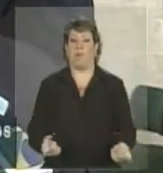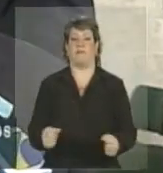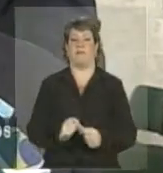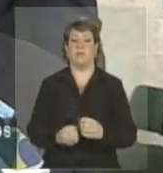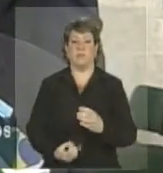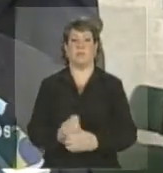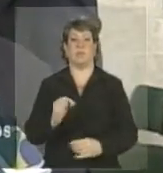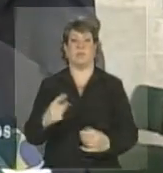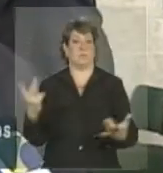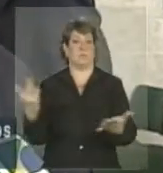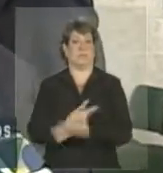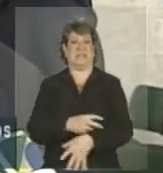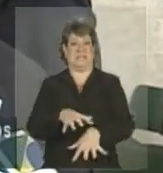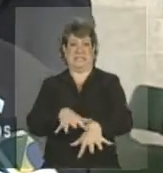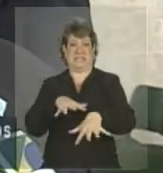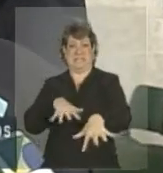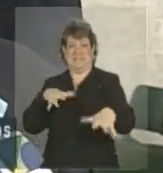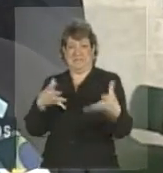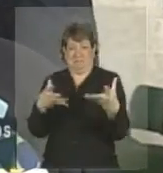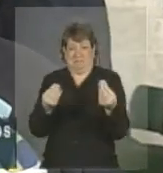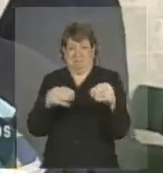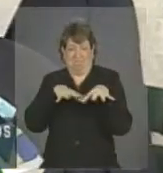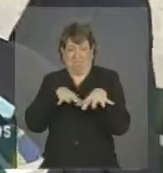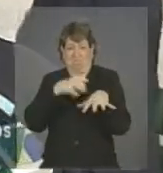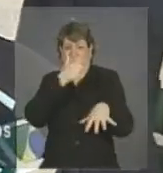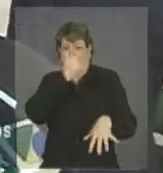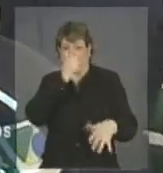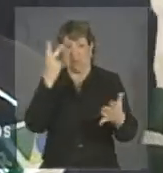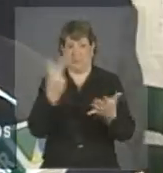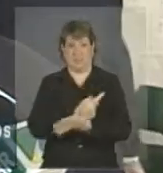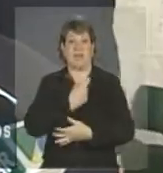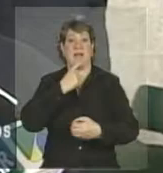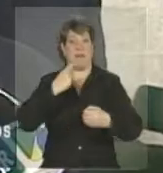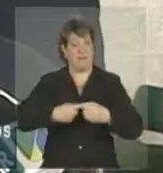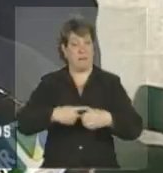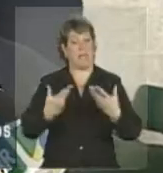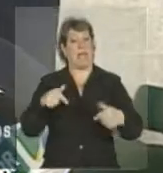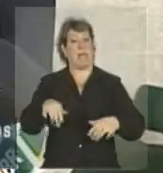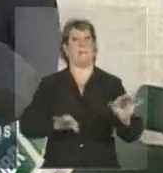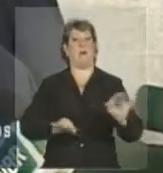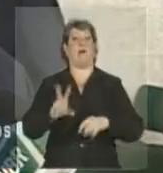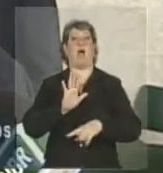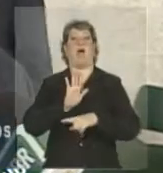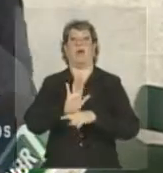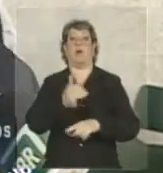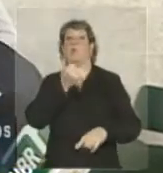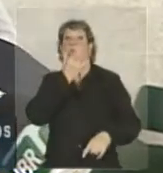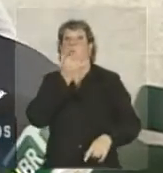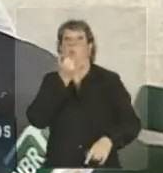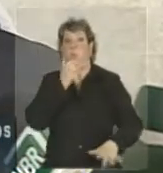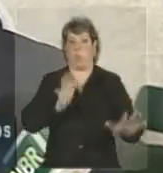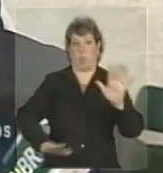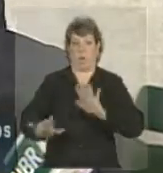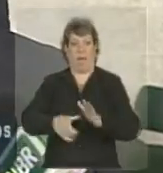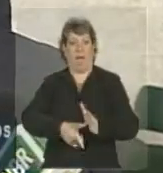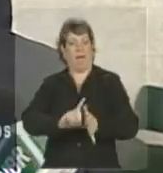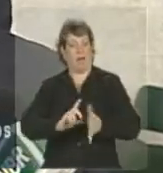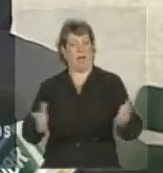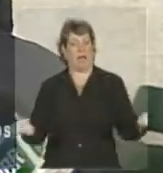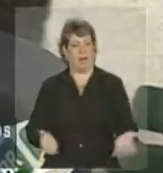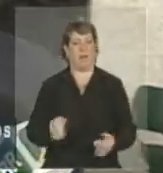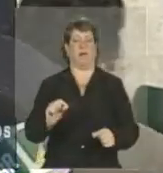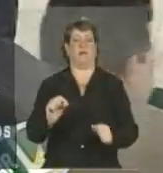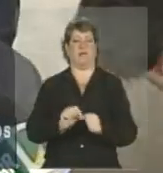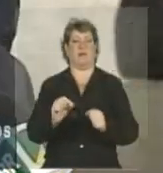um caos na mobilidade urbana da cidade de Campinas. Esse projeto seguramente vai prevenir que se instale